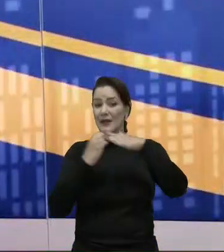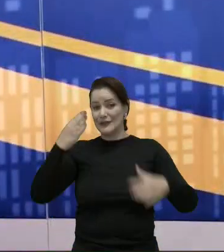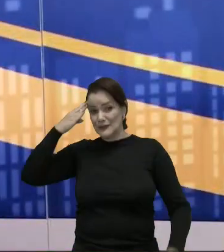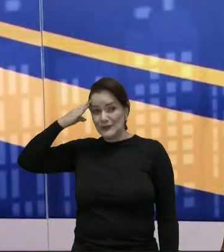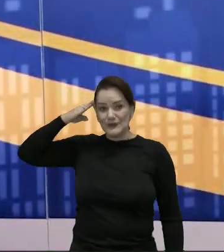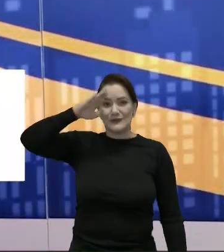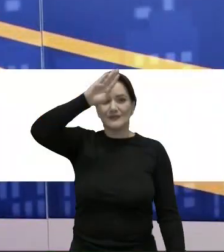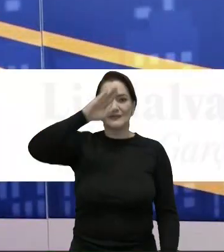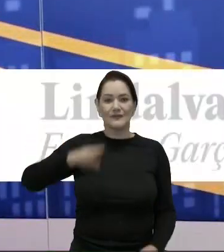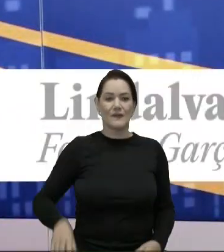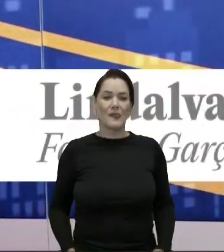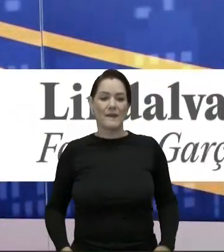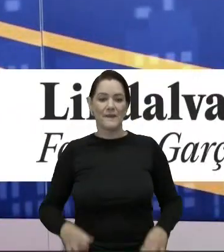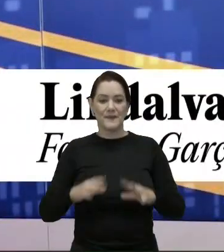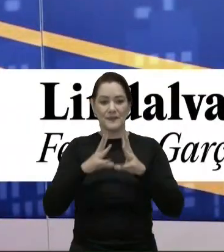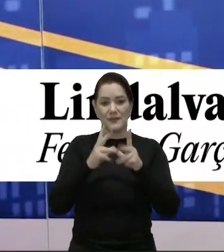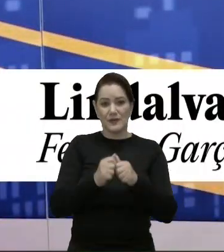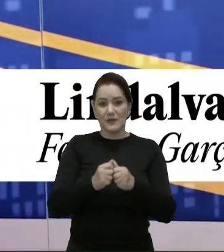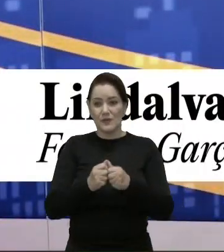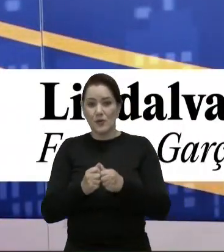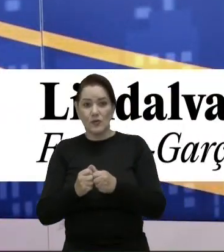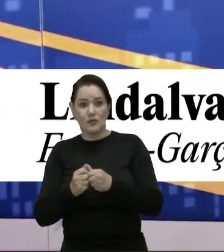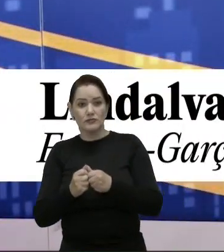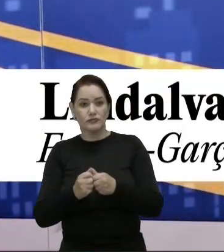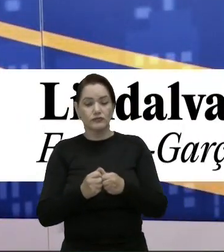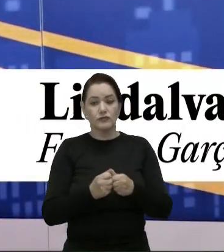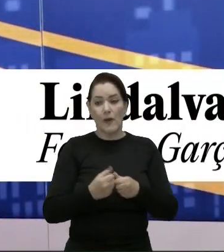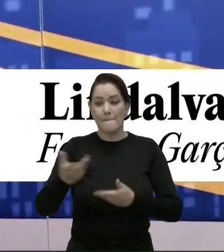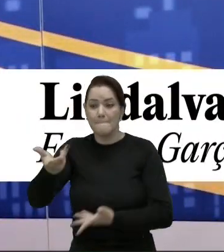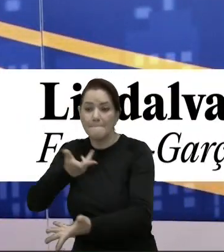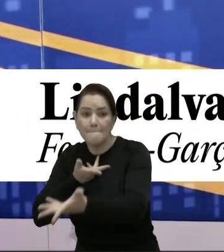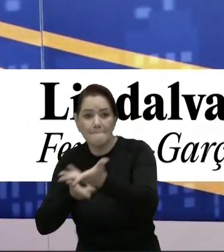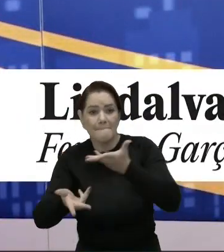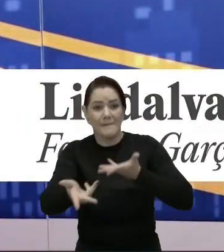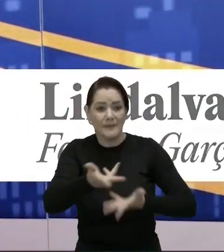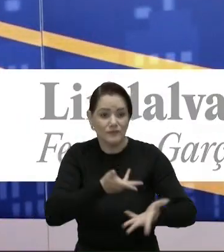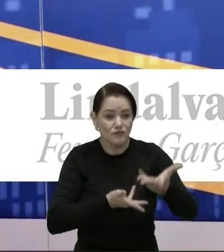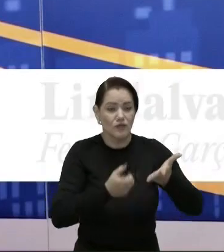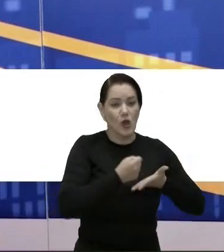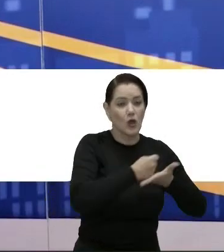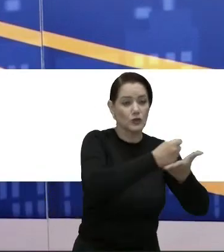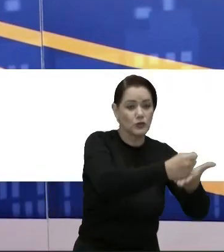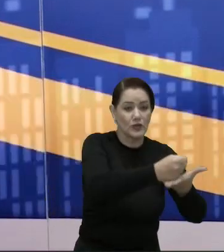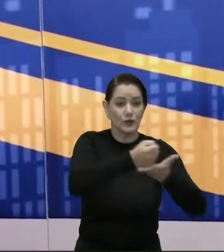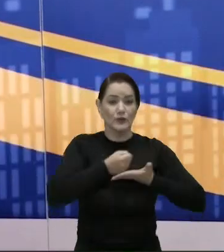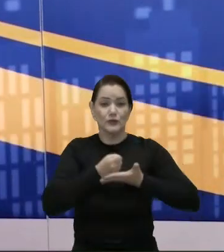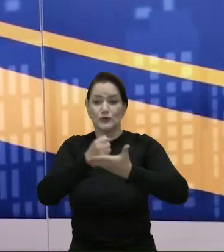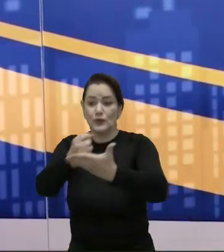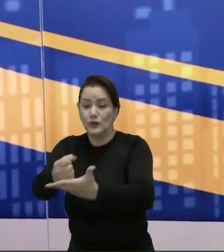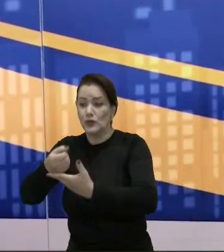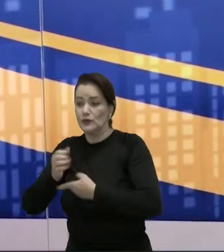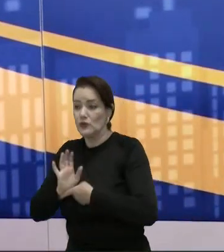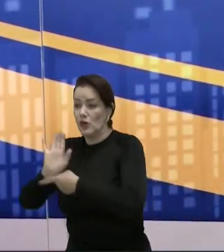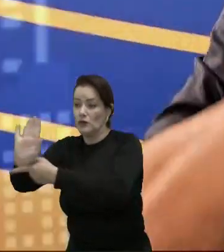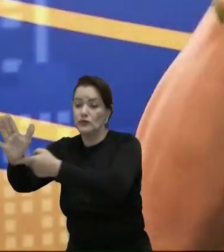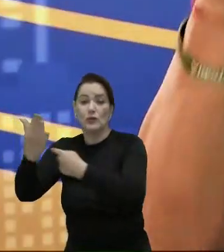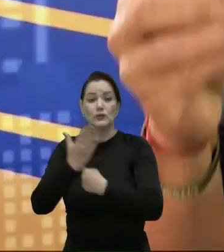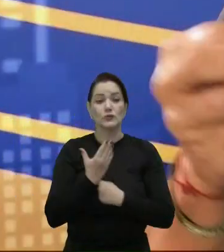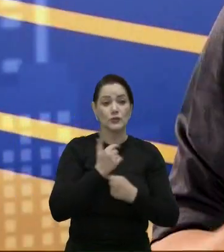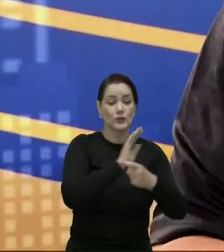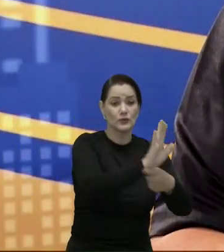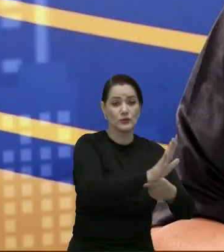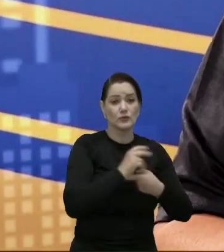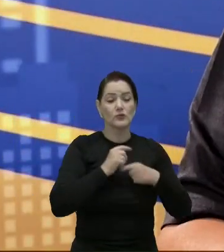Né? É todo mundo um ajudando o outro. Entendeu? O auxiliar que ajuda o cozinheiro. Um